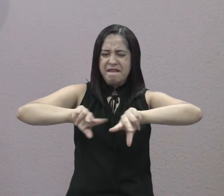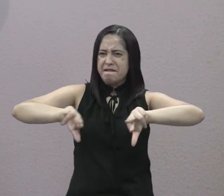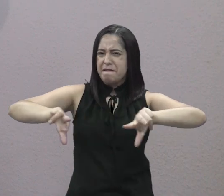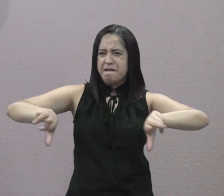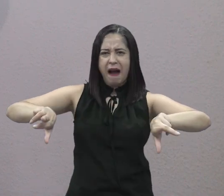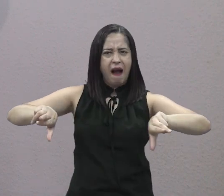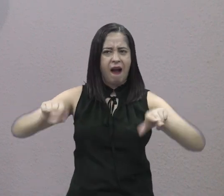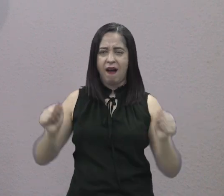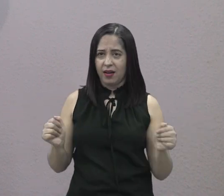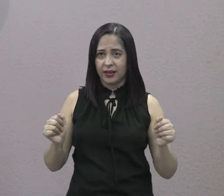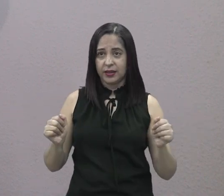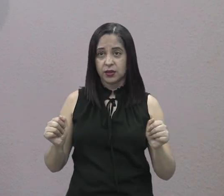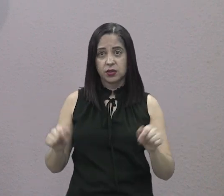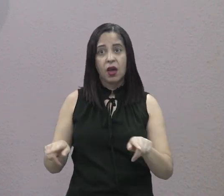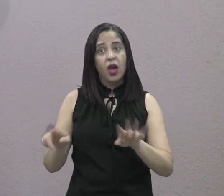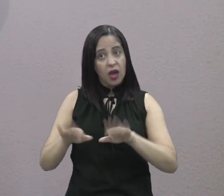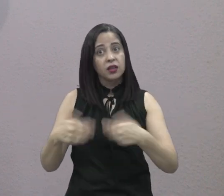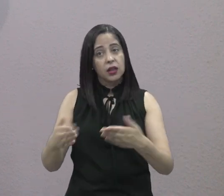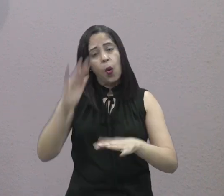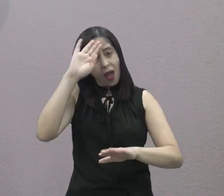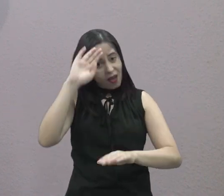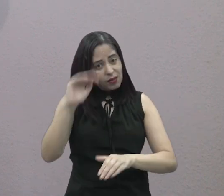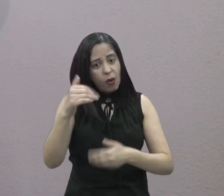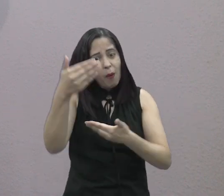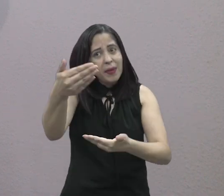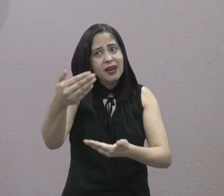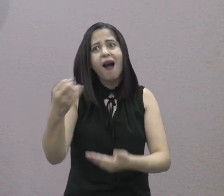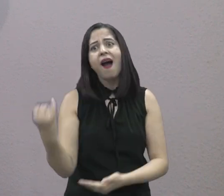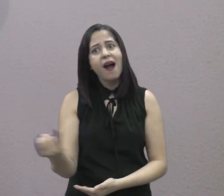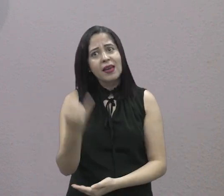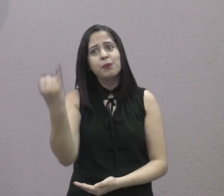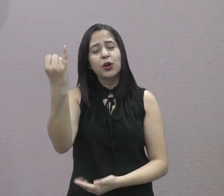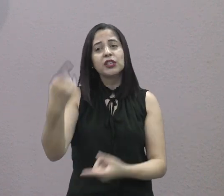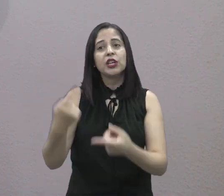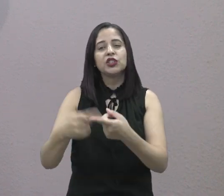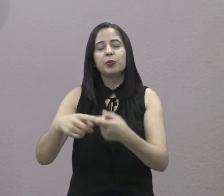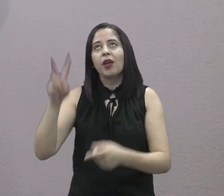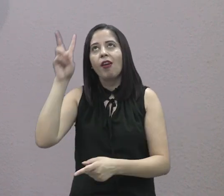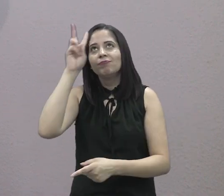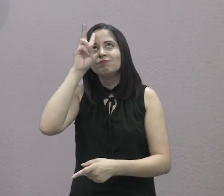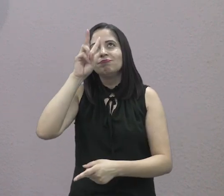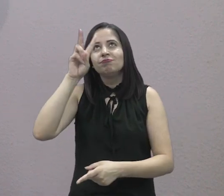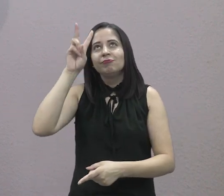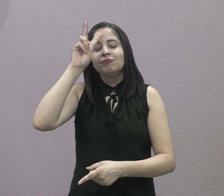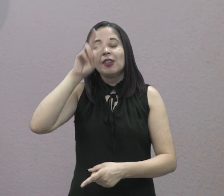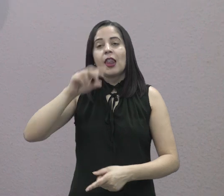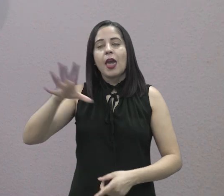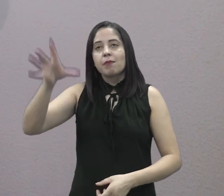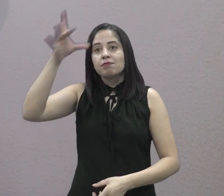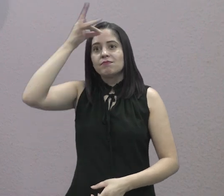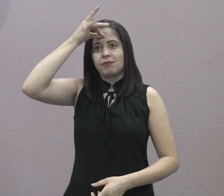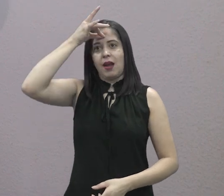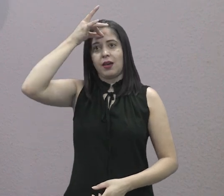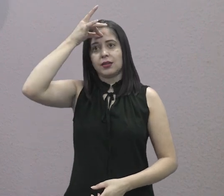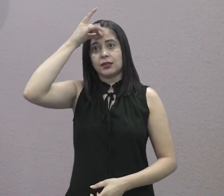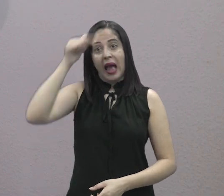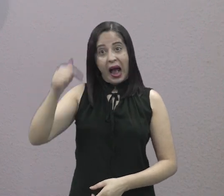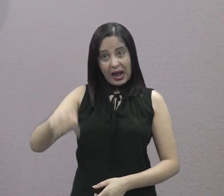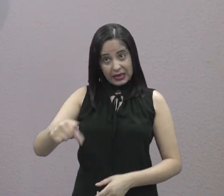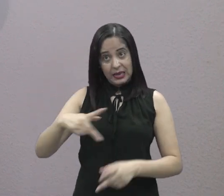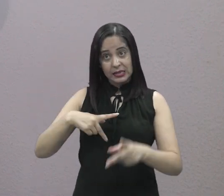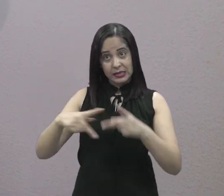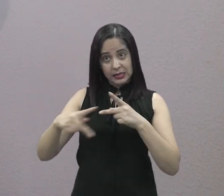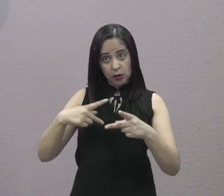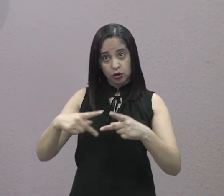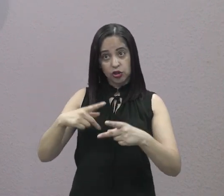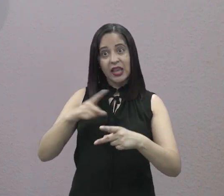também contribuiu com a nossa cultura é importante para a preservação da memória, né? Então, assim, o comércio é muito forte aqui dentro da